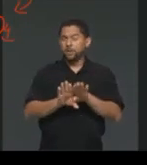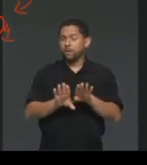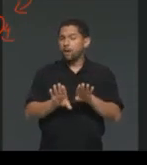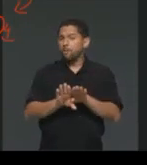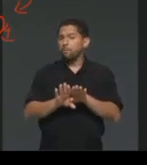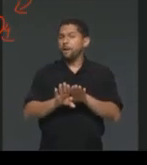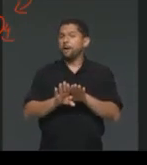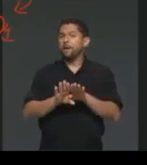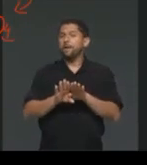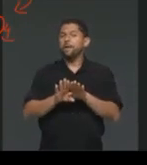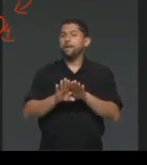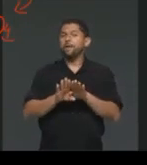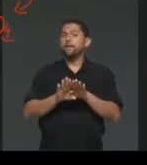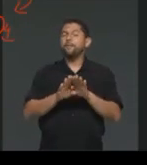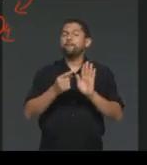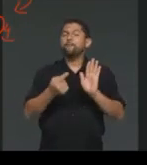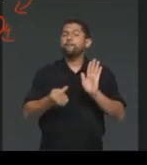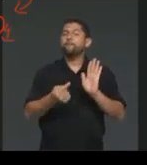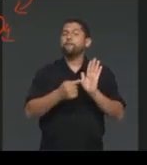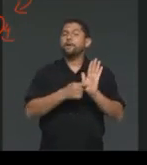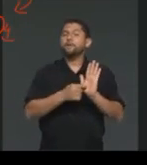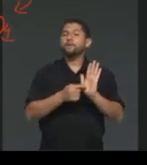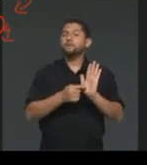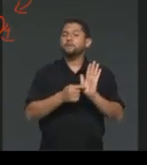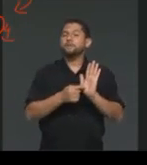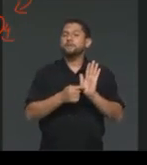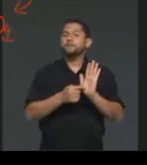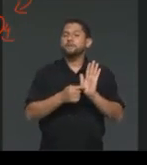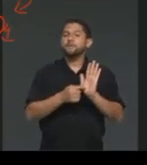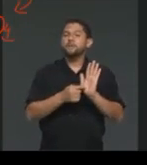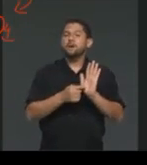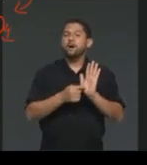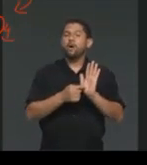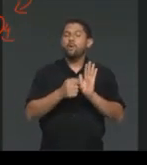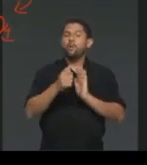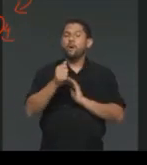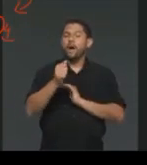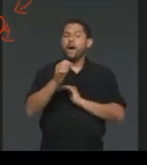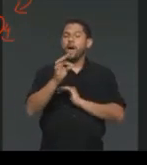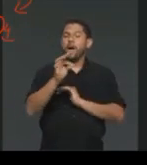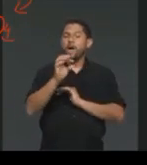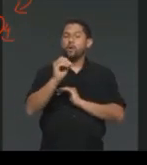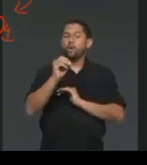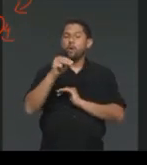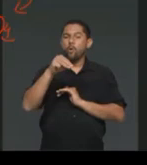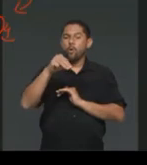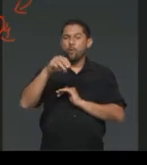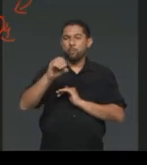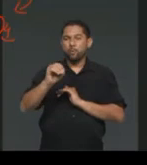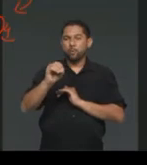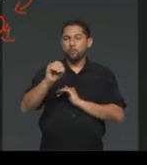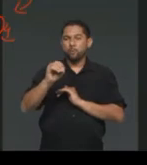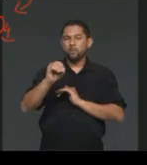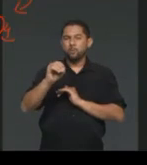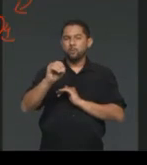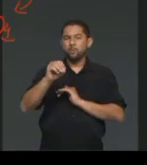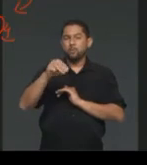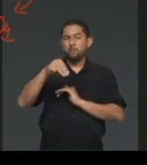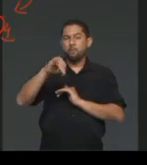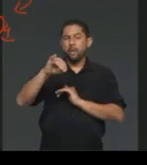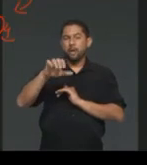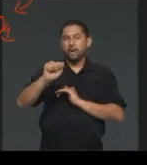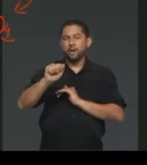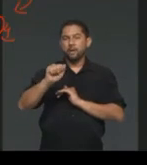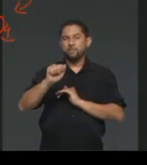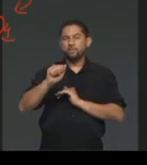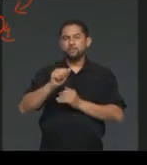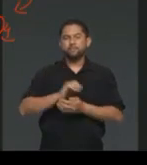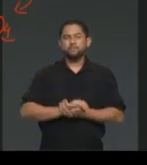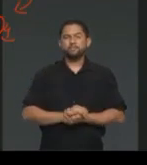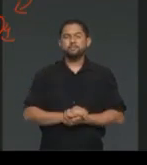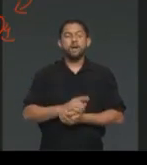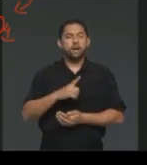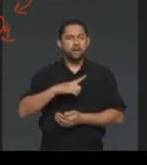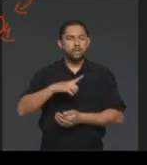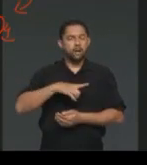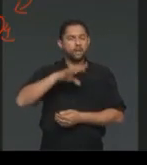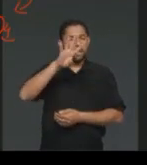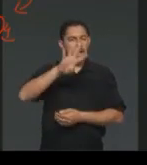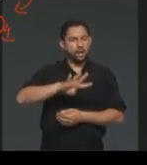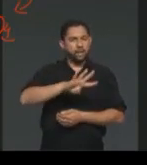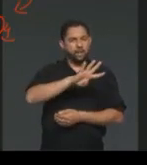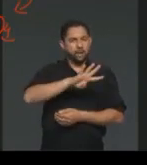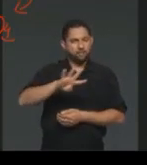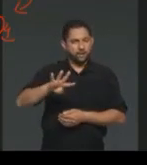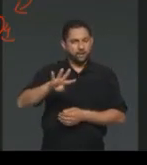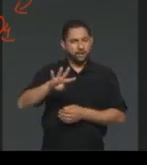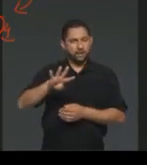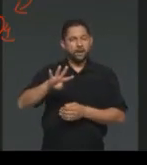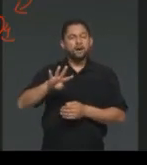multiplicar pelo seu valor da massa atômica, que é aquela que está na tabela periódica. Então,